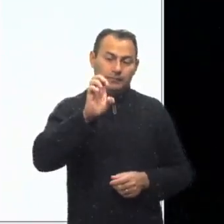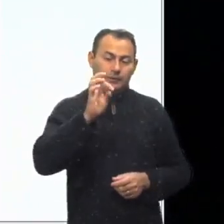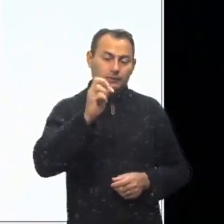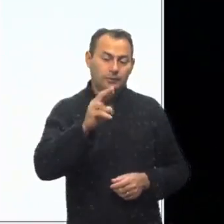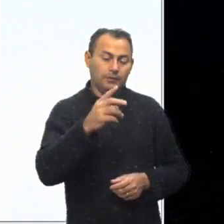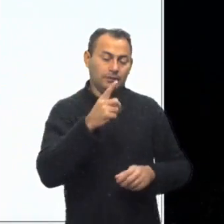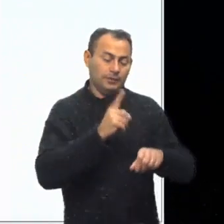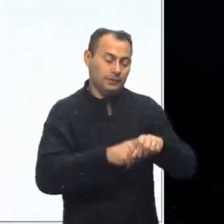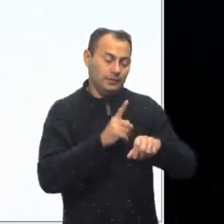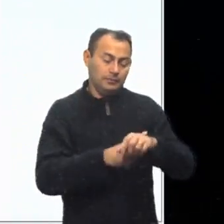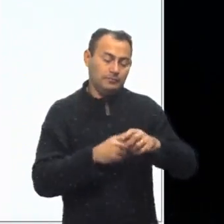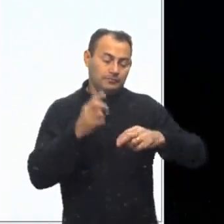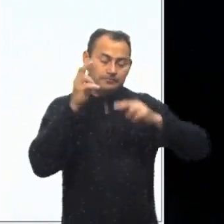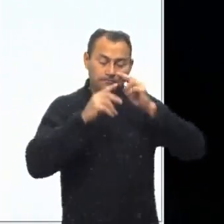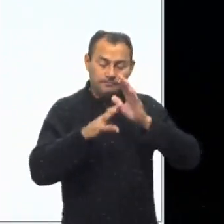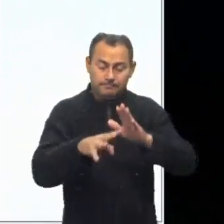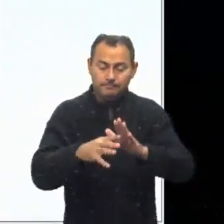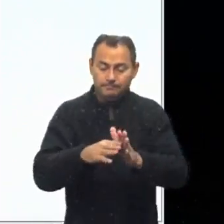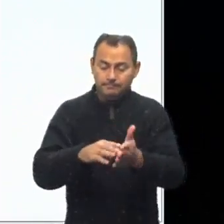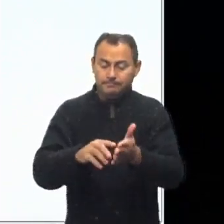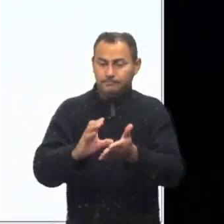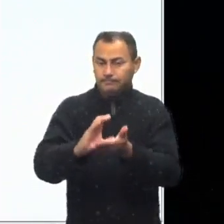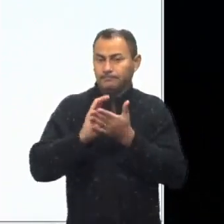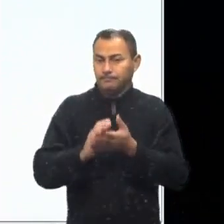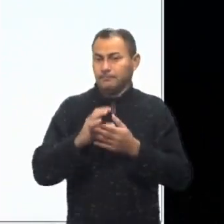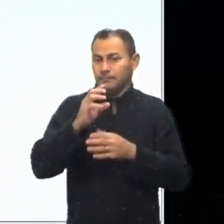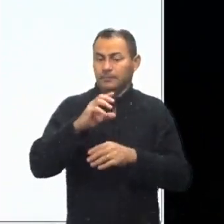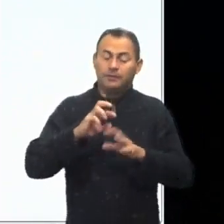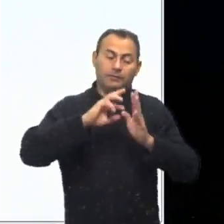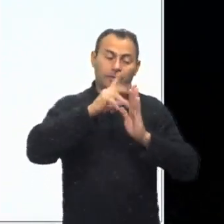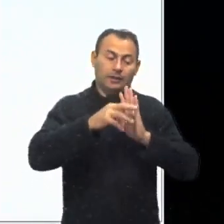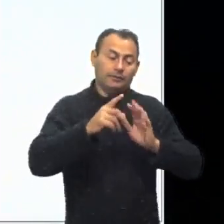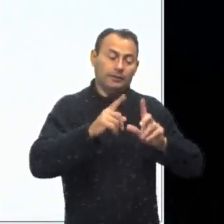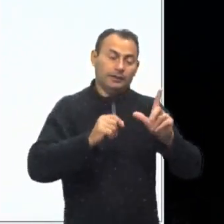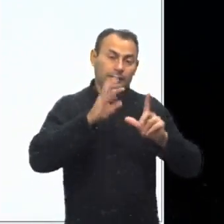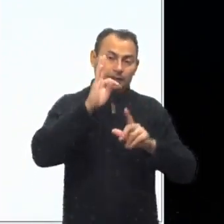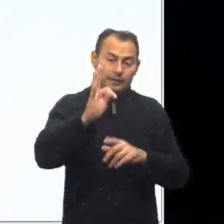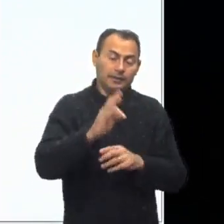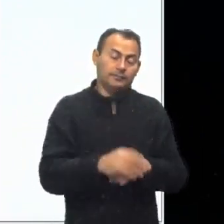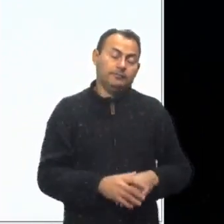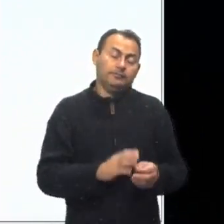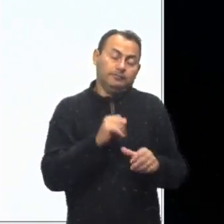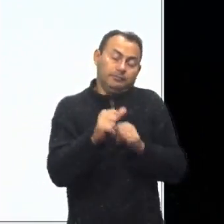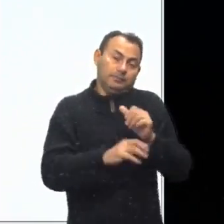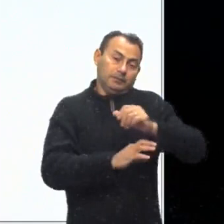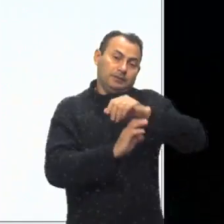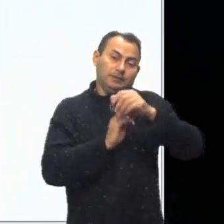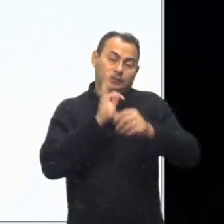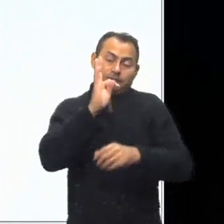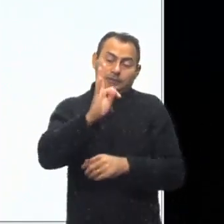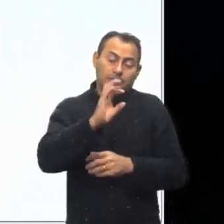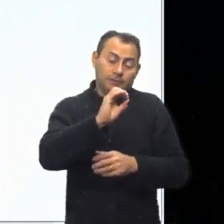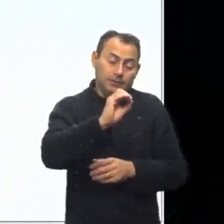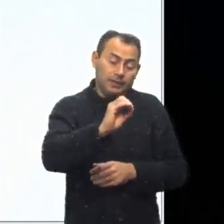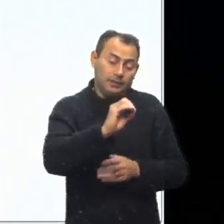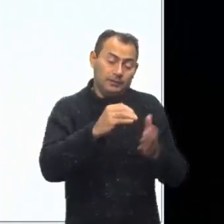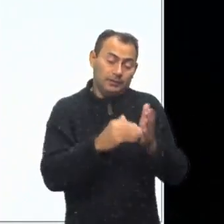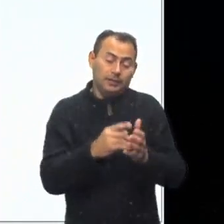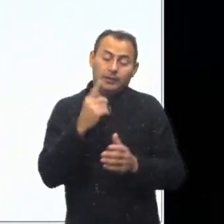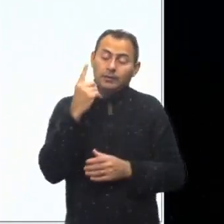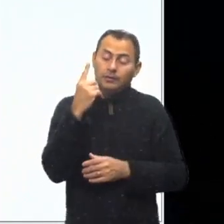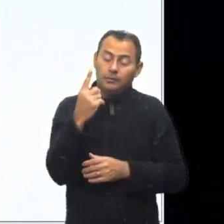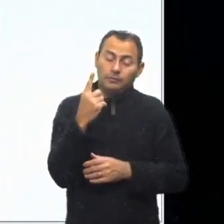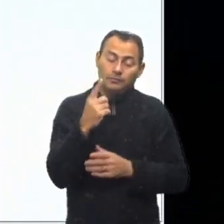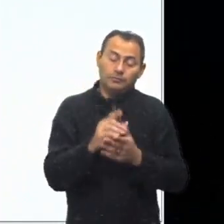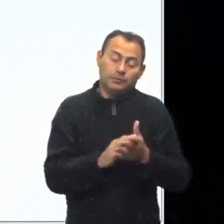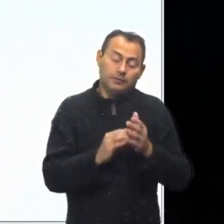tempo vai chamar vetor t, variável t, e ele vai variar de 0 até 1.